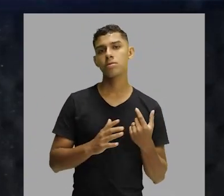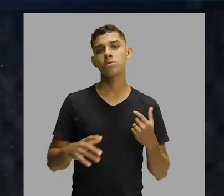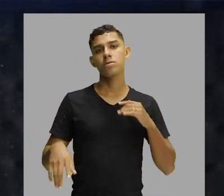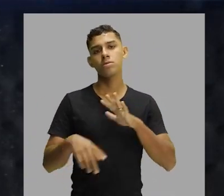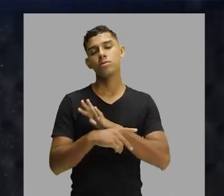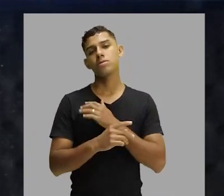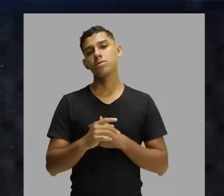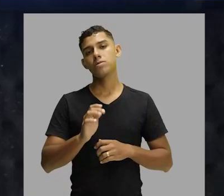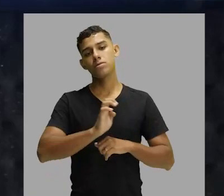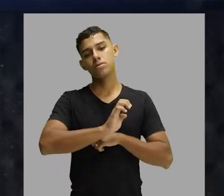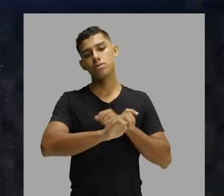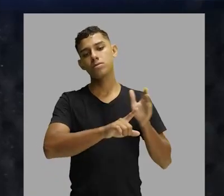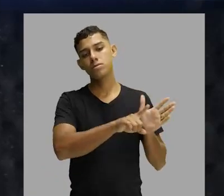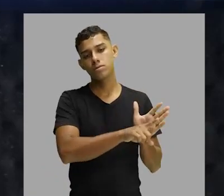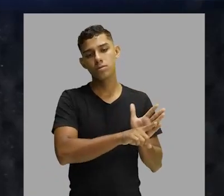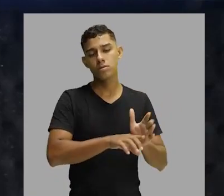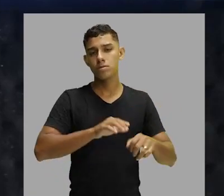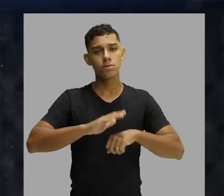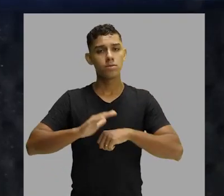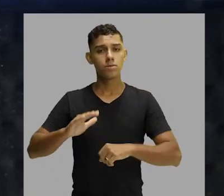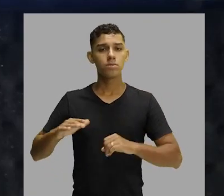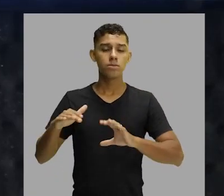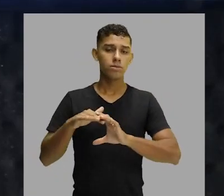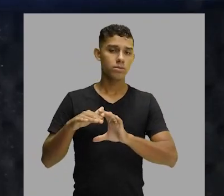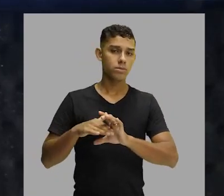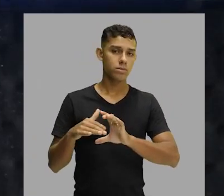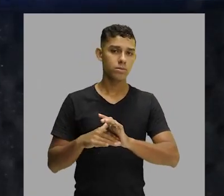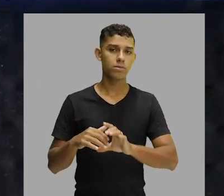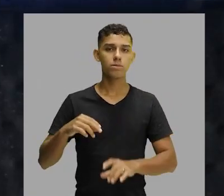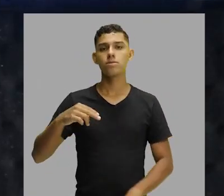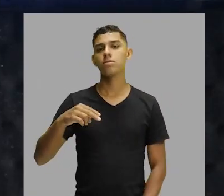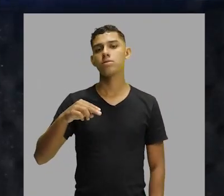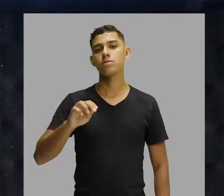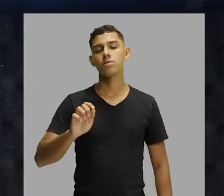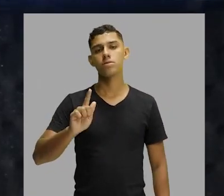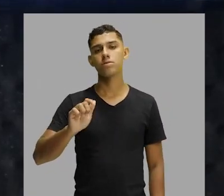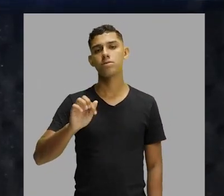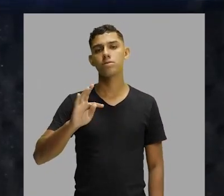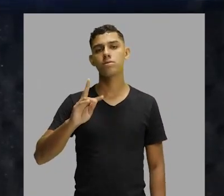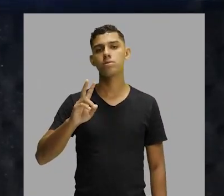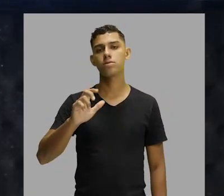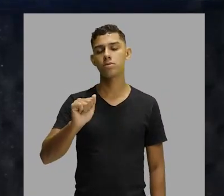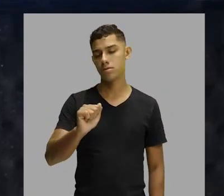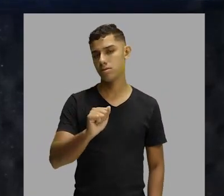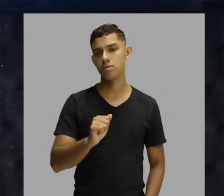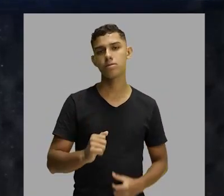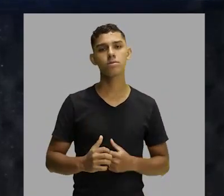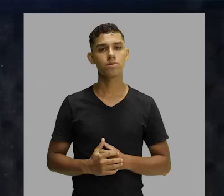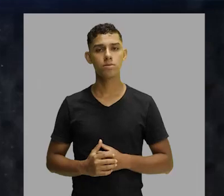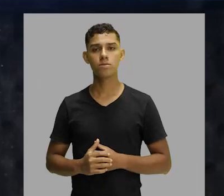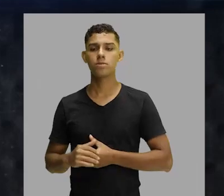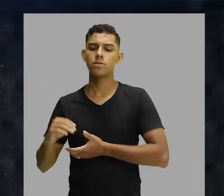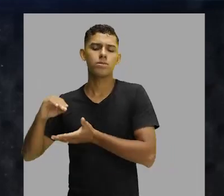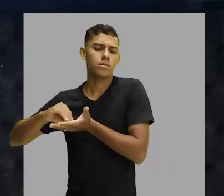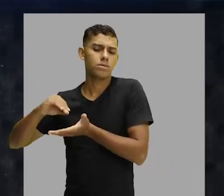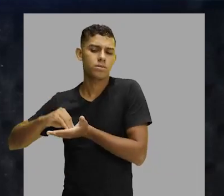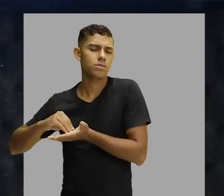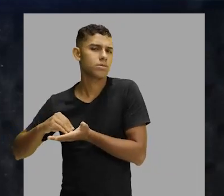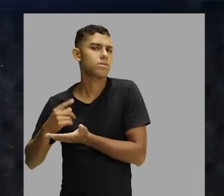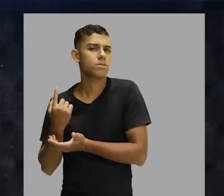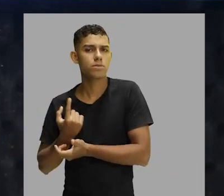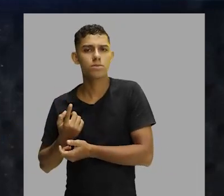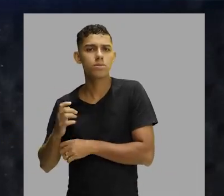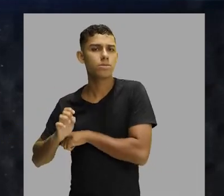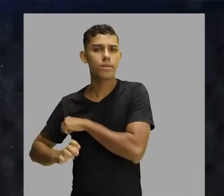negativamente, porque eu tenho mais cargas negativas do que positivas. Se eu tenho uma falta de elétrons, o corpo ele vai ser